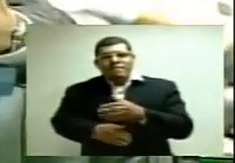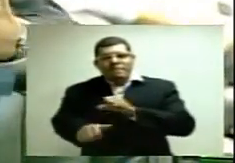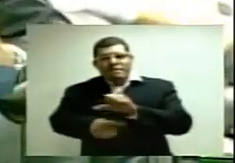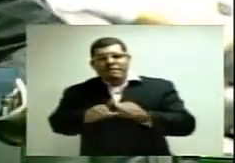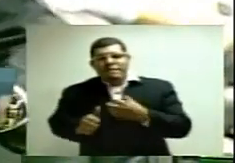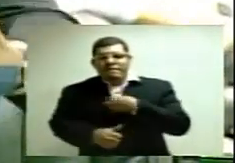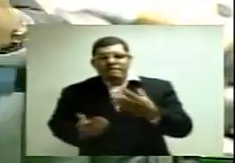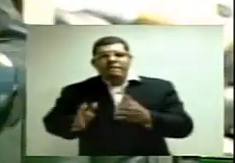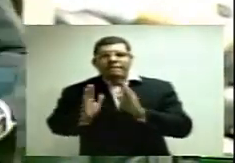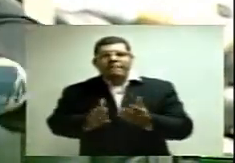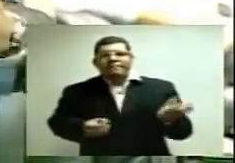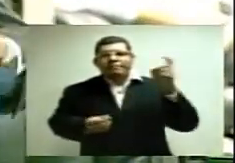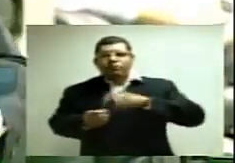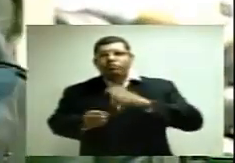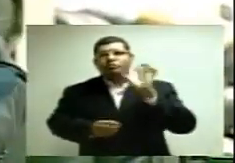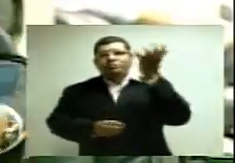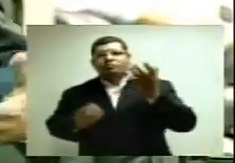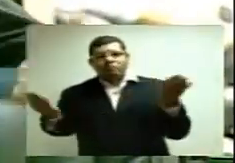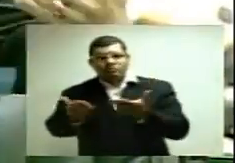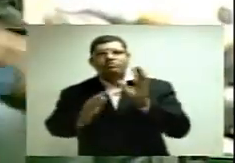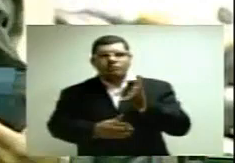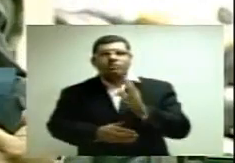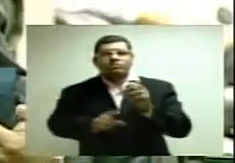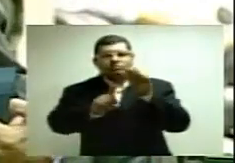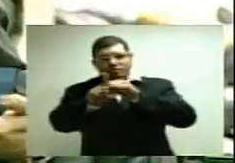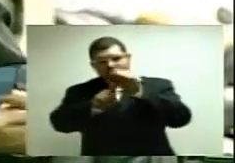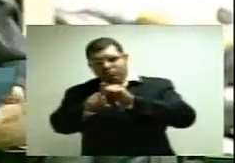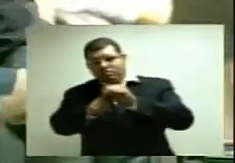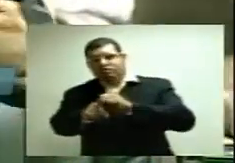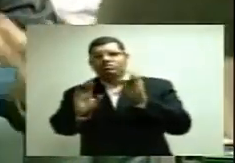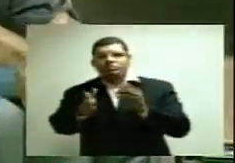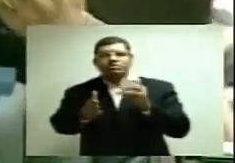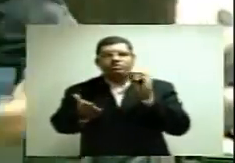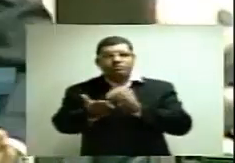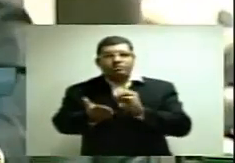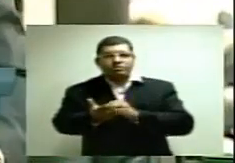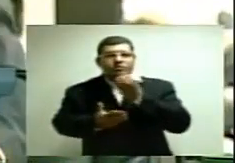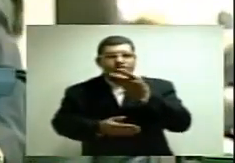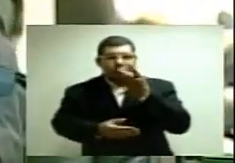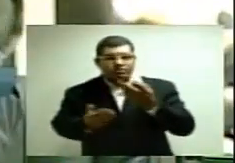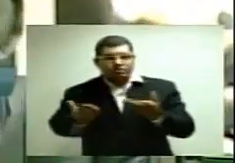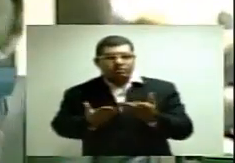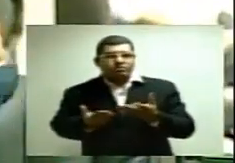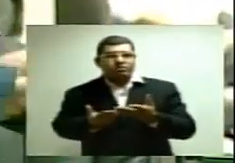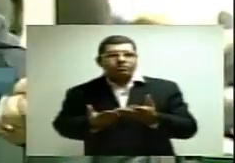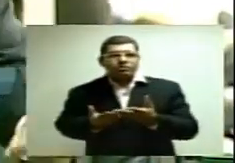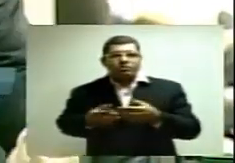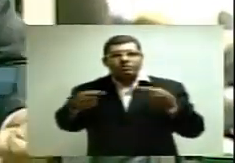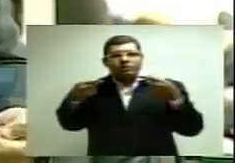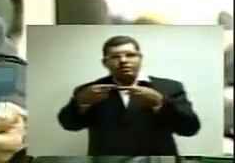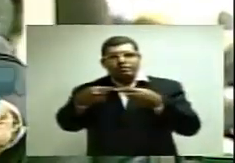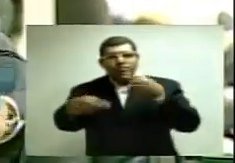Essa insatisfação já vinha acontecendo há meses. E faltou, como bem Vossa Excelência pontua,